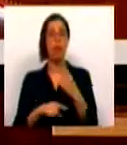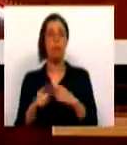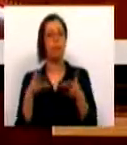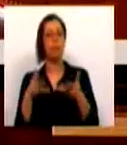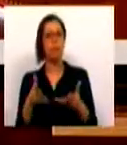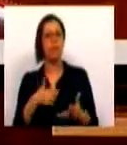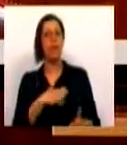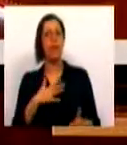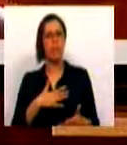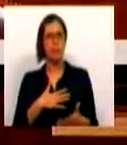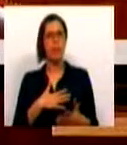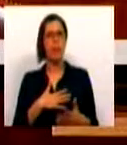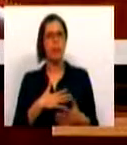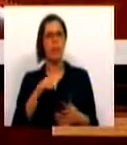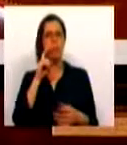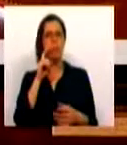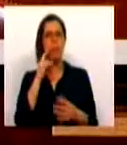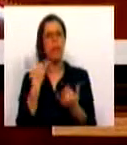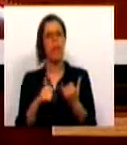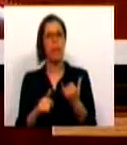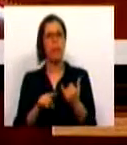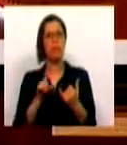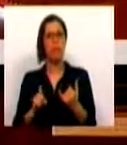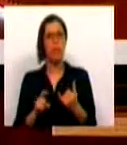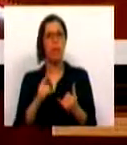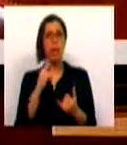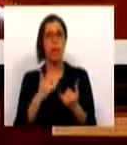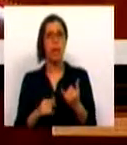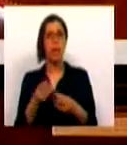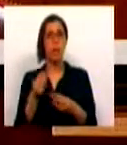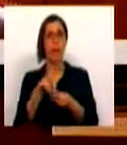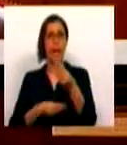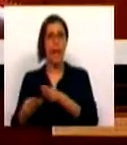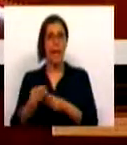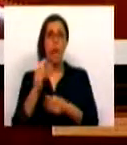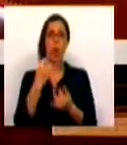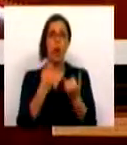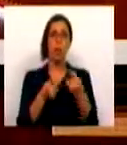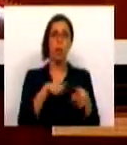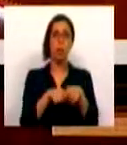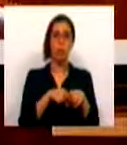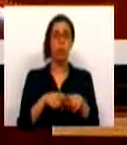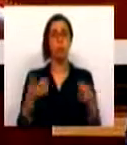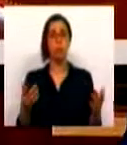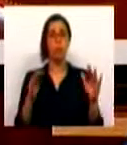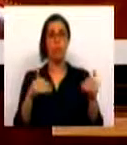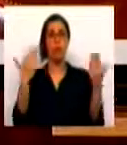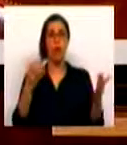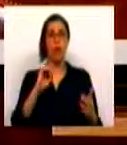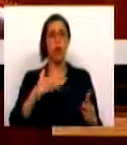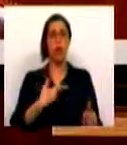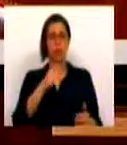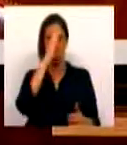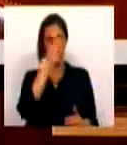ajuda às empresas para a cobertura de risco, designadamente risco cambial ou risco político, que é o que se coloca fora da OCDE,